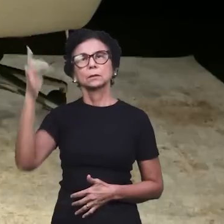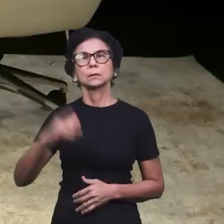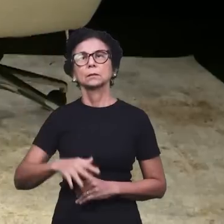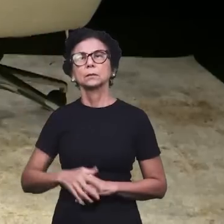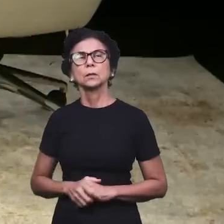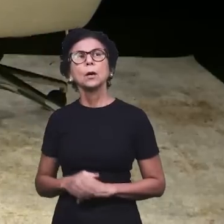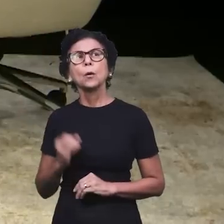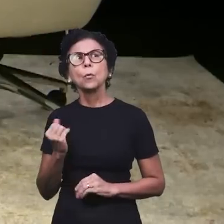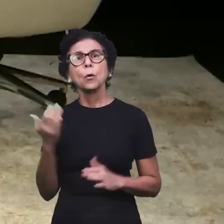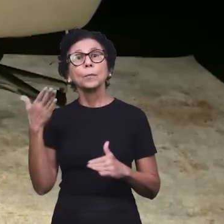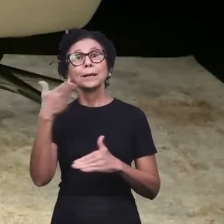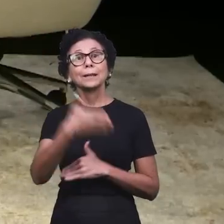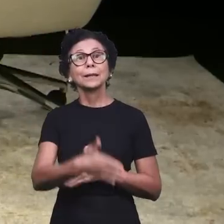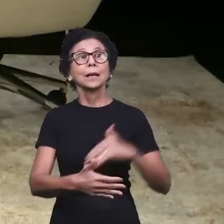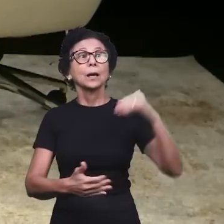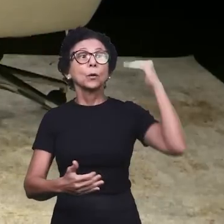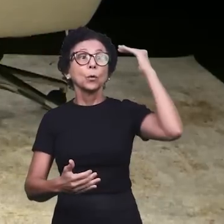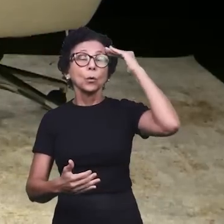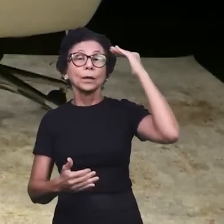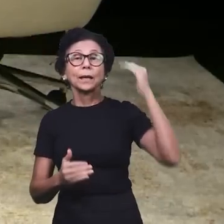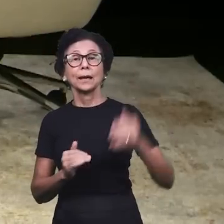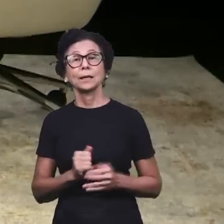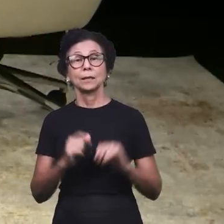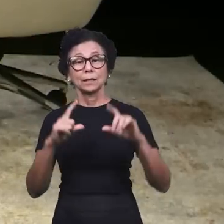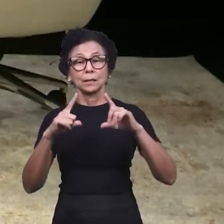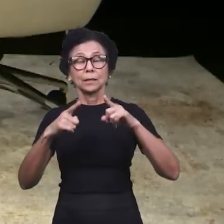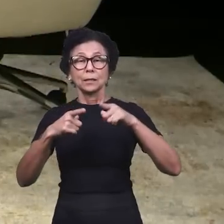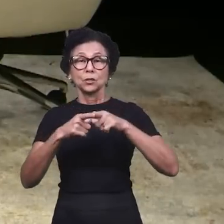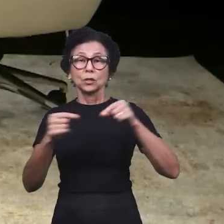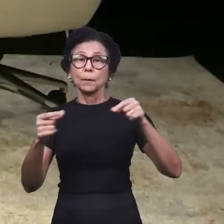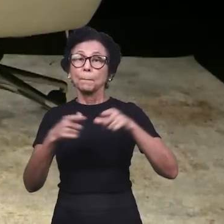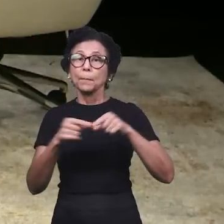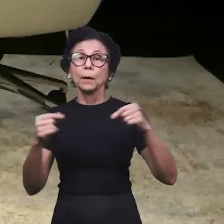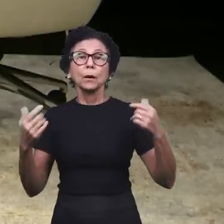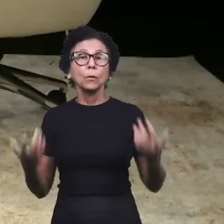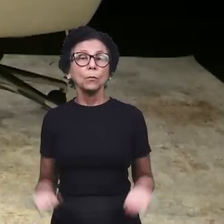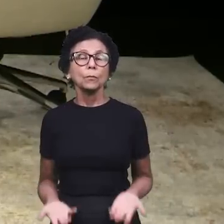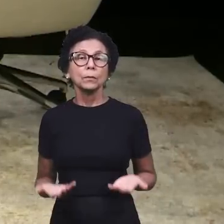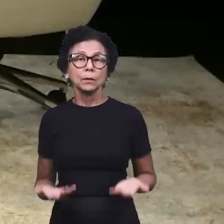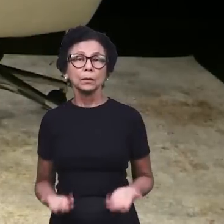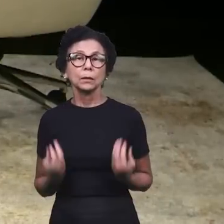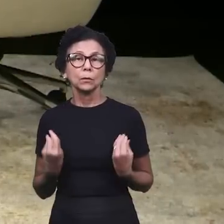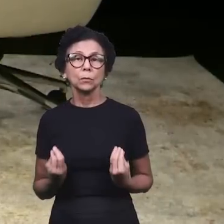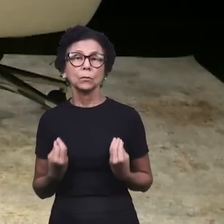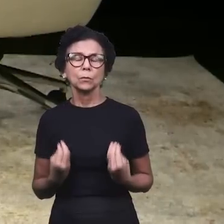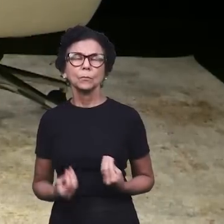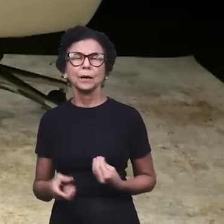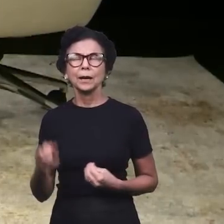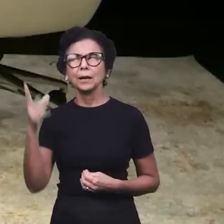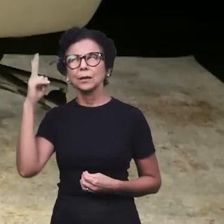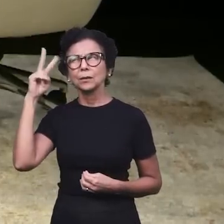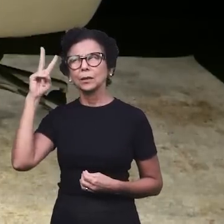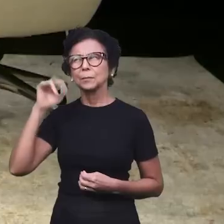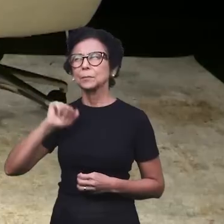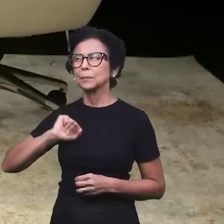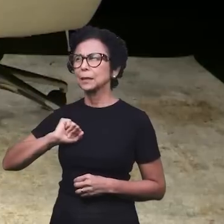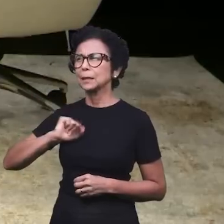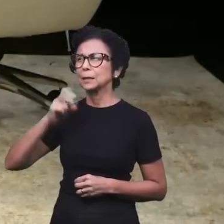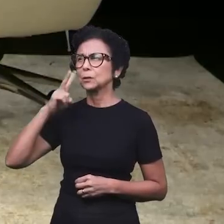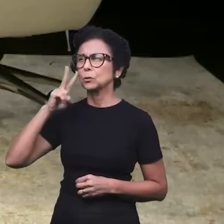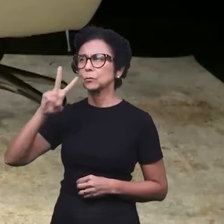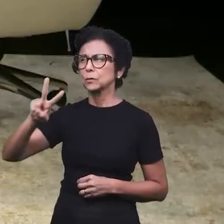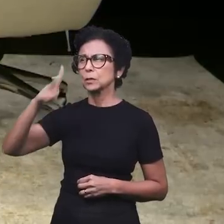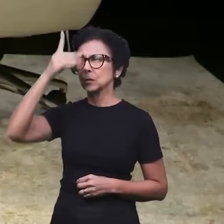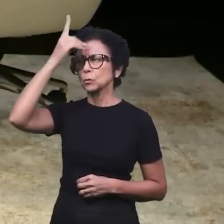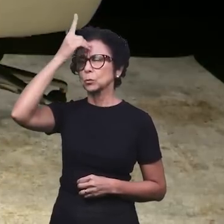o Japão, que hoje está... Me faz lembrar, pastor Amadeu, aquela visão do púlpito de ouro. Essa visão do púlpito de ouro... Muito